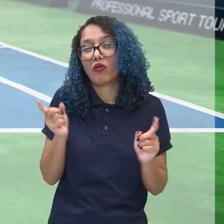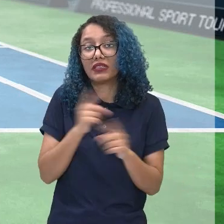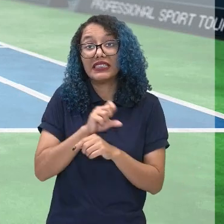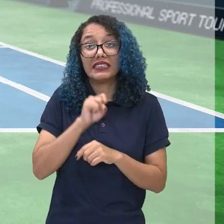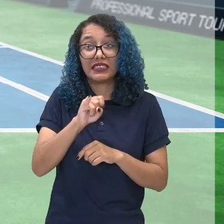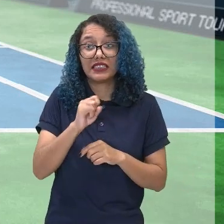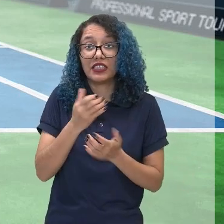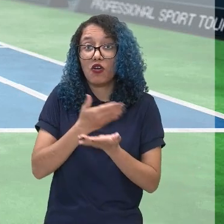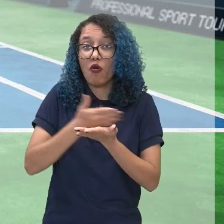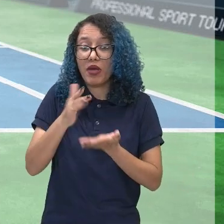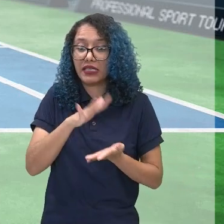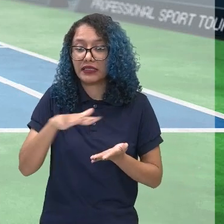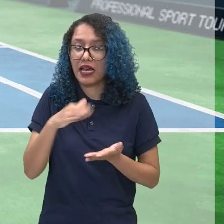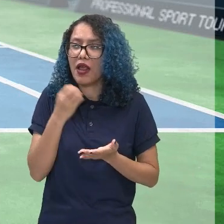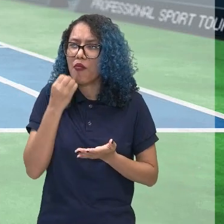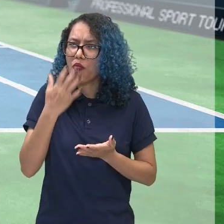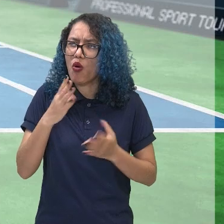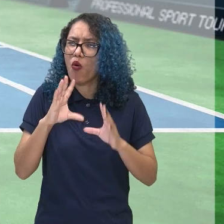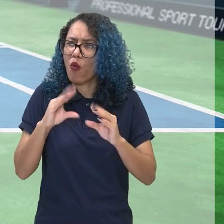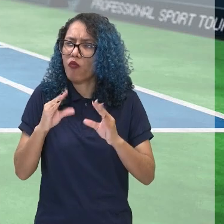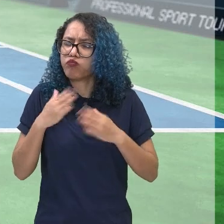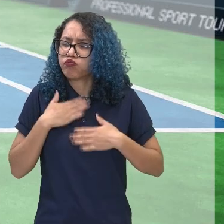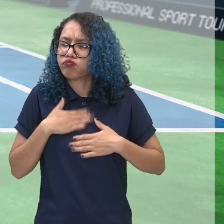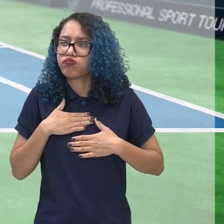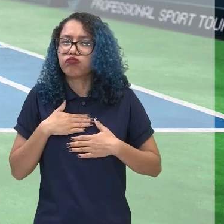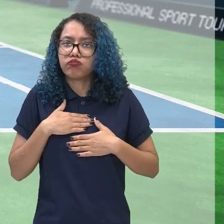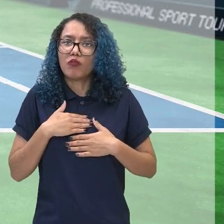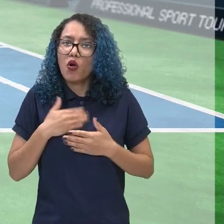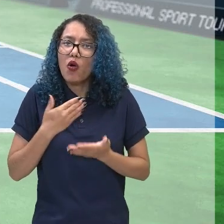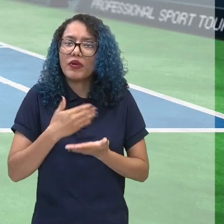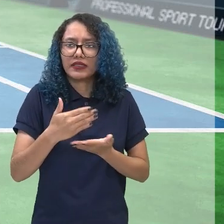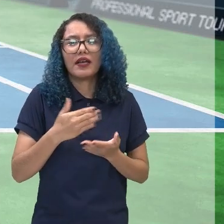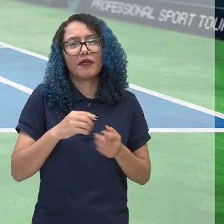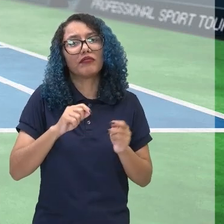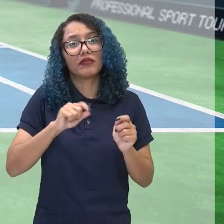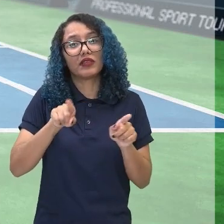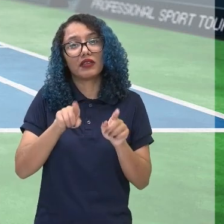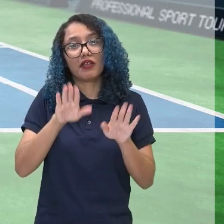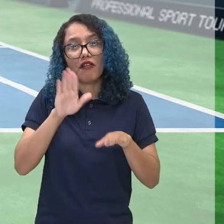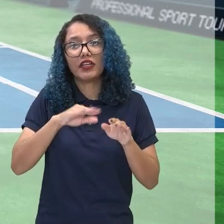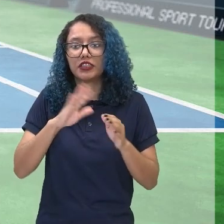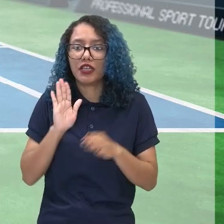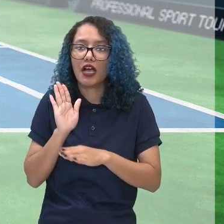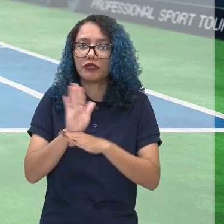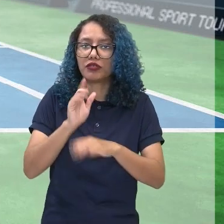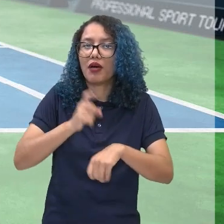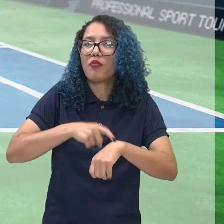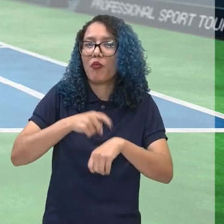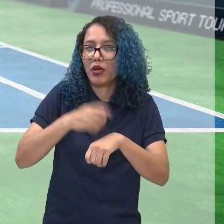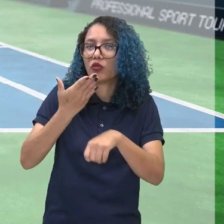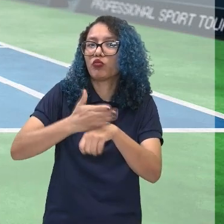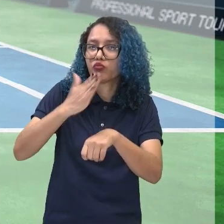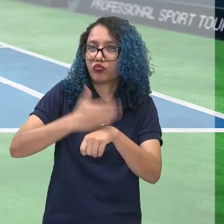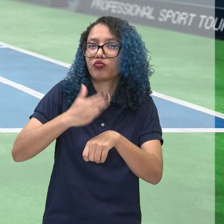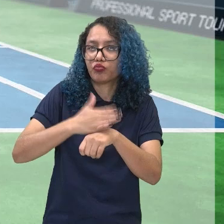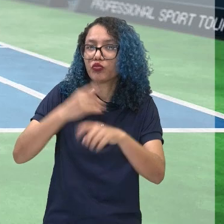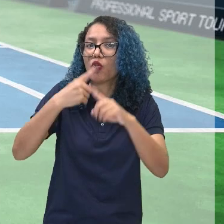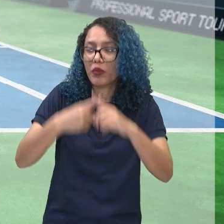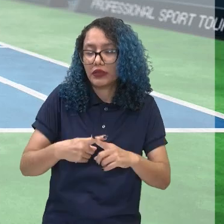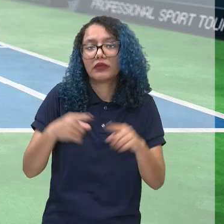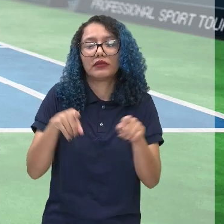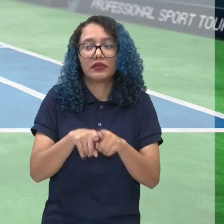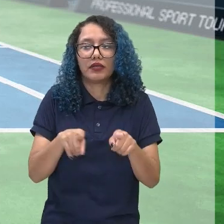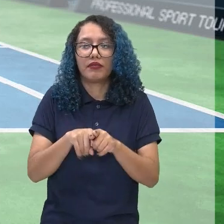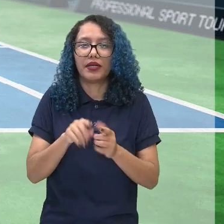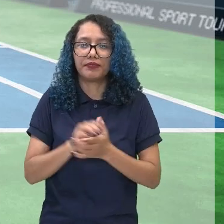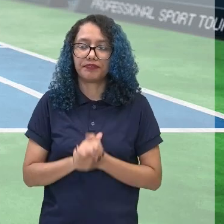confortável jogando, isso pode representar uma vantagem para ele ao longo do jogo, perfeito? O vencedor desse sorteio ele vai